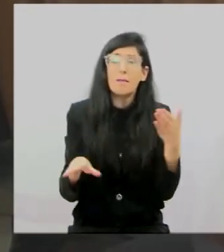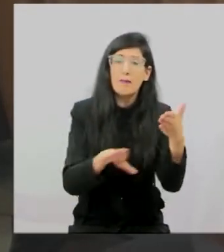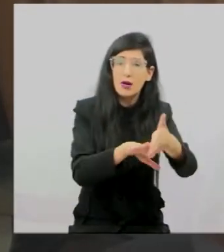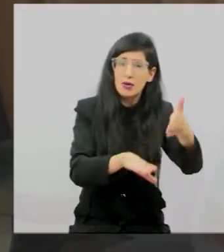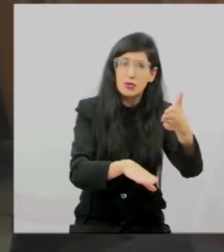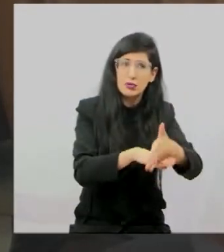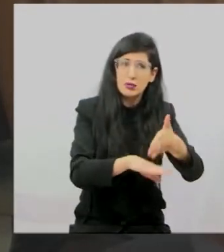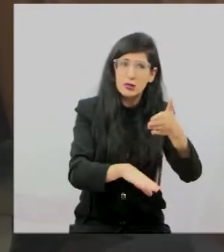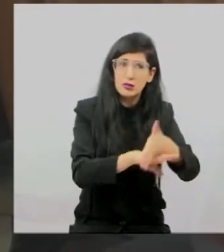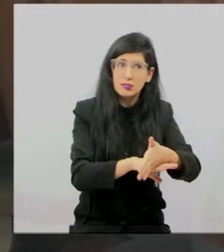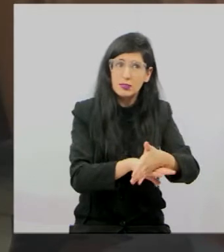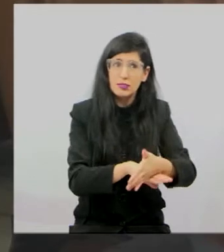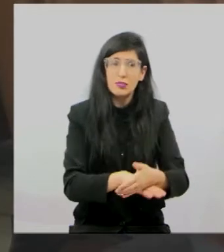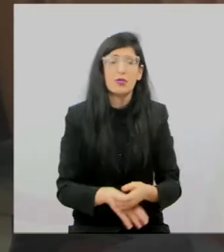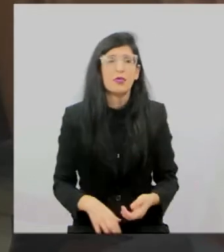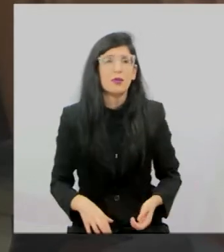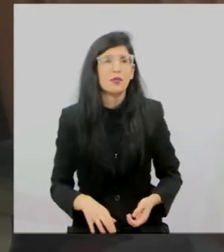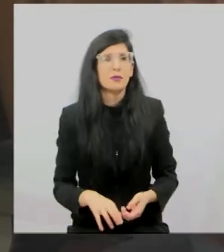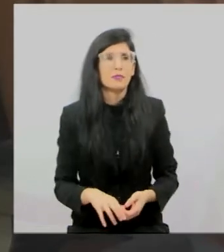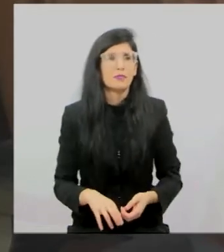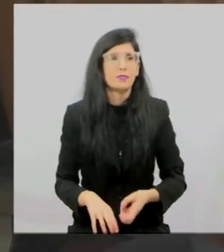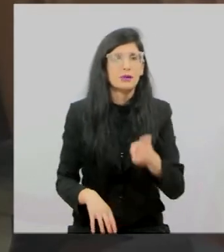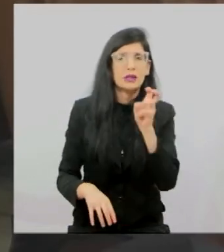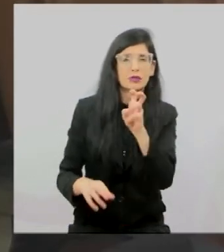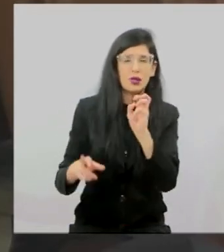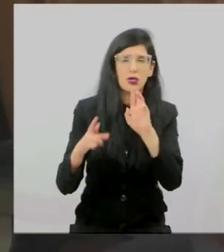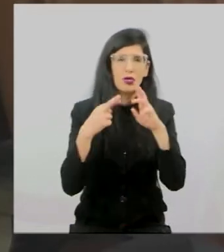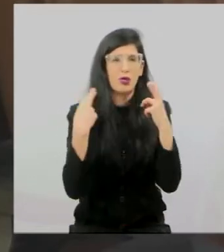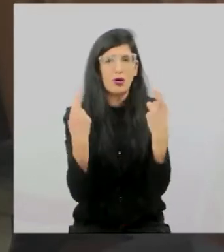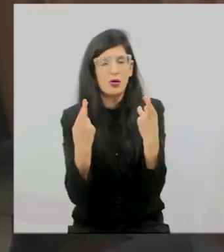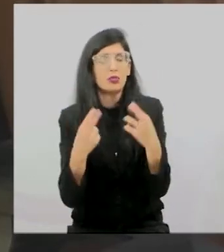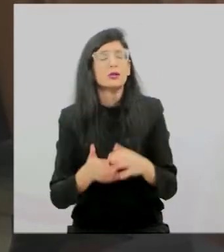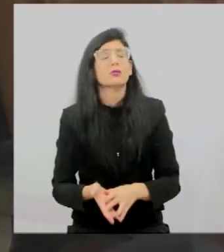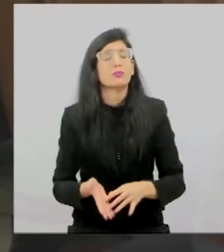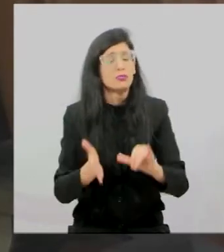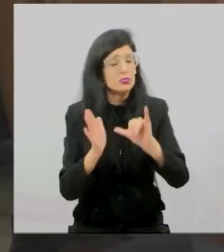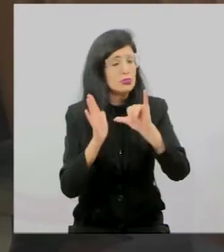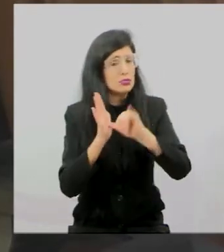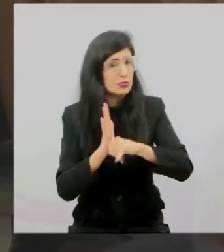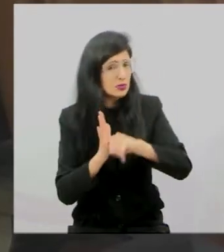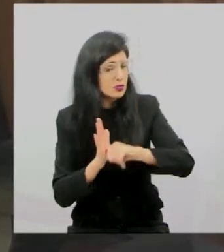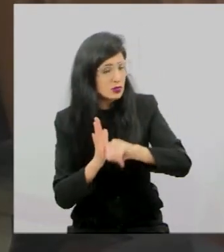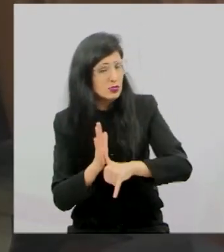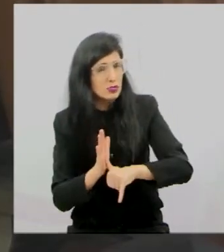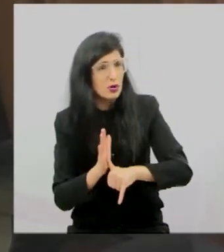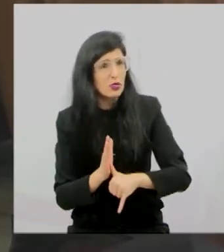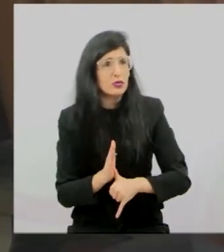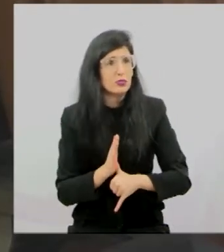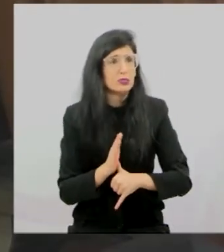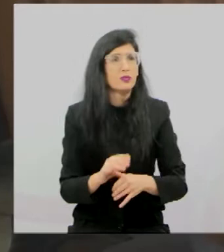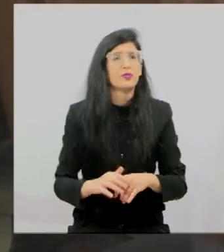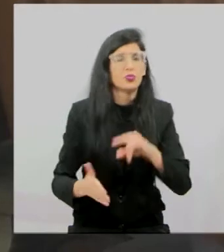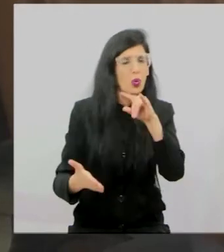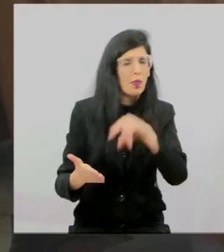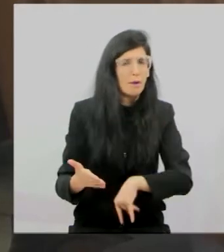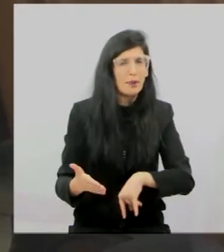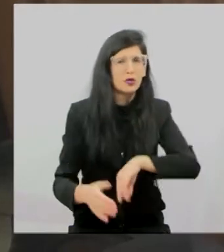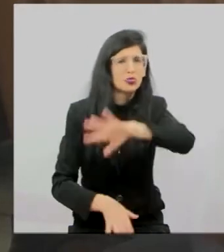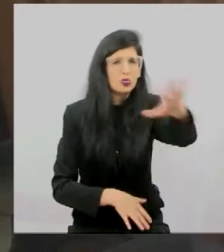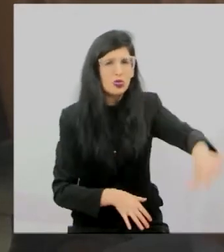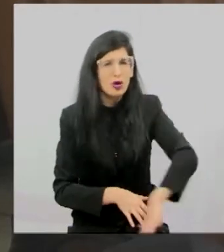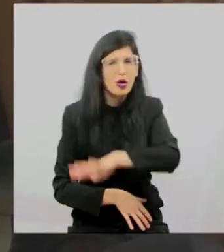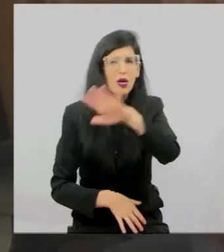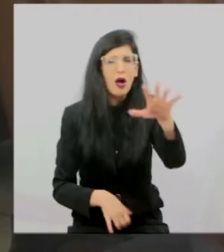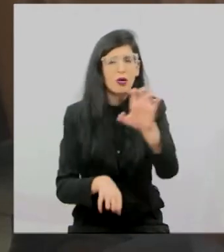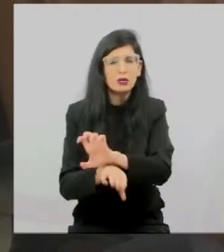5 indicações para colaborar na construção do edital, e foi um chamamento geral do Estado de São Paulo, do Vale do